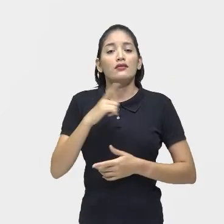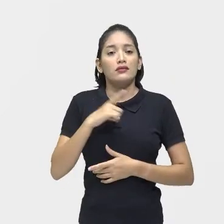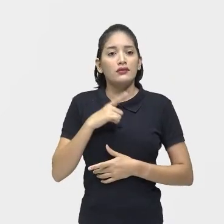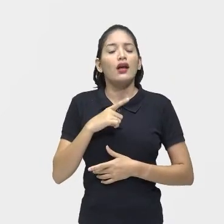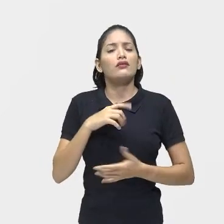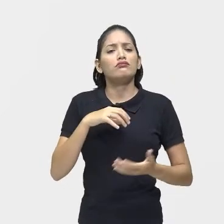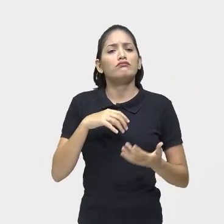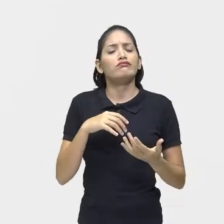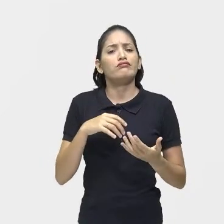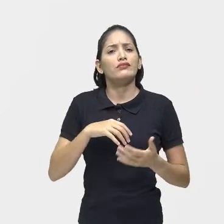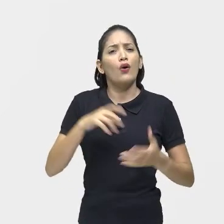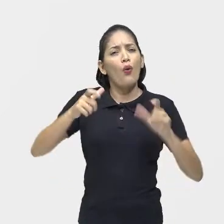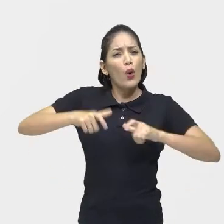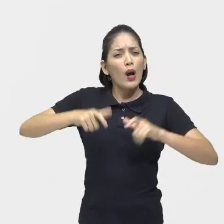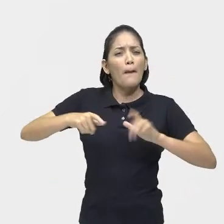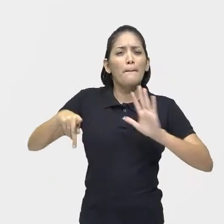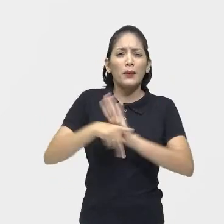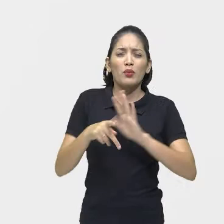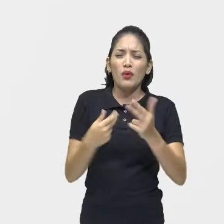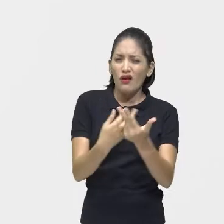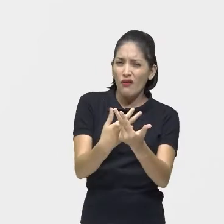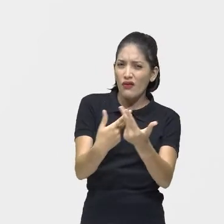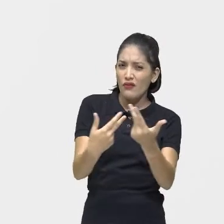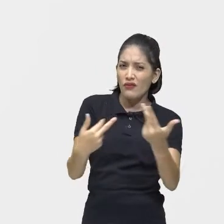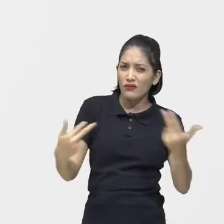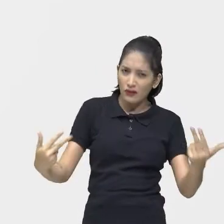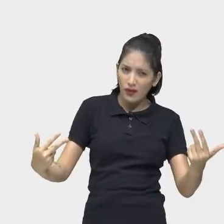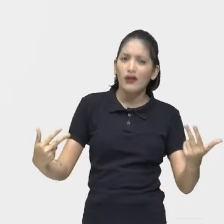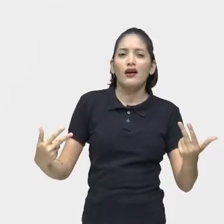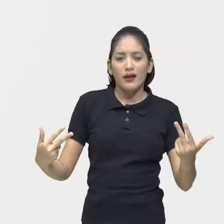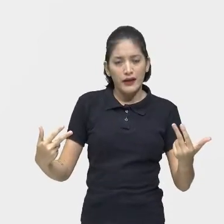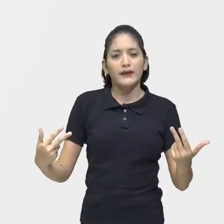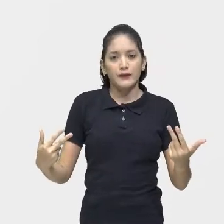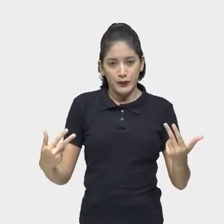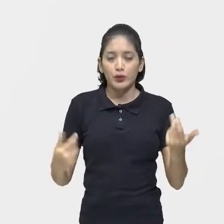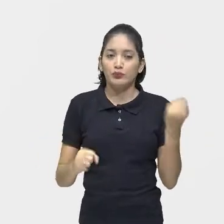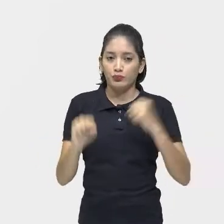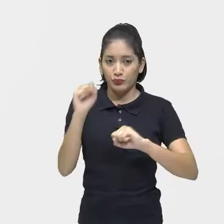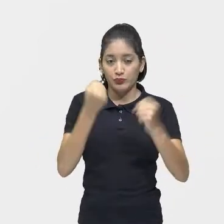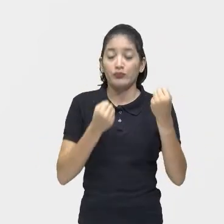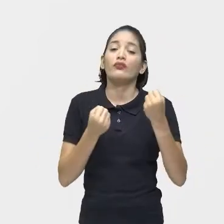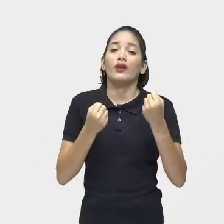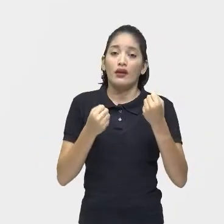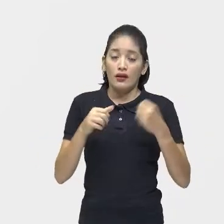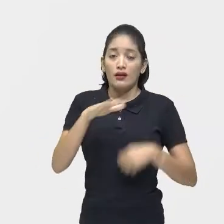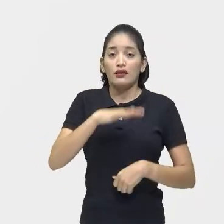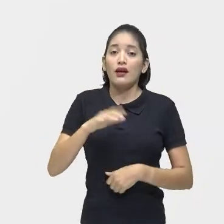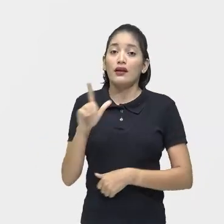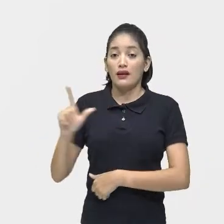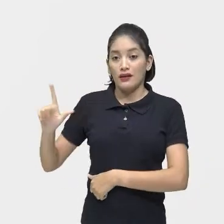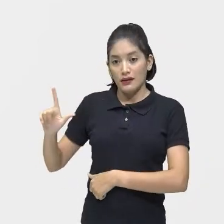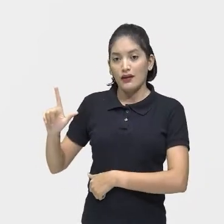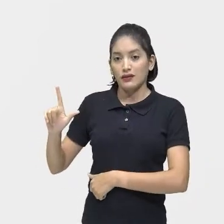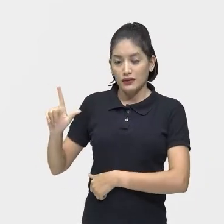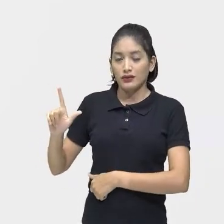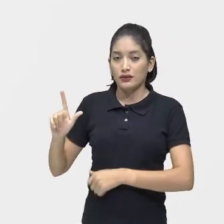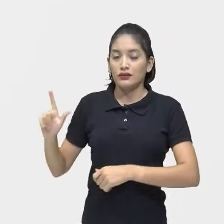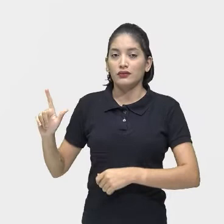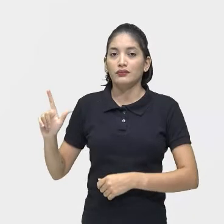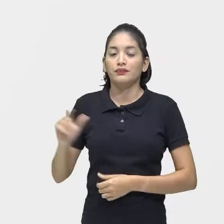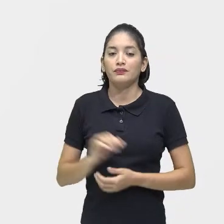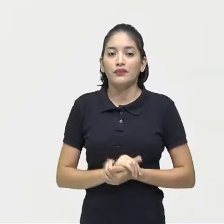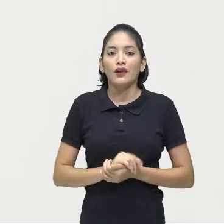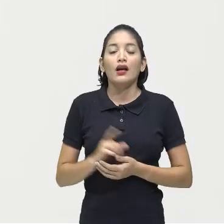bastante diversificado, né, nessa região mais desenvolvida, a oeste da Europa, e a gente tem algumas indústrias que vão